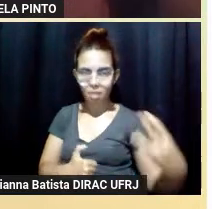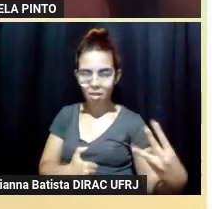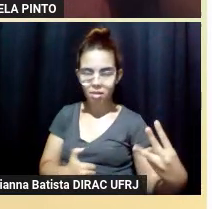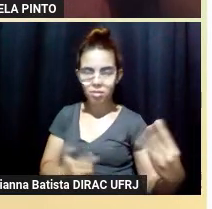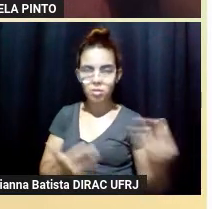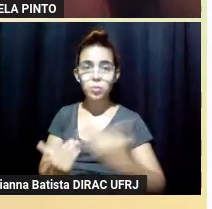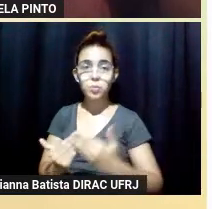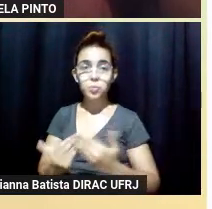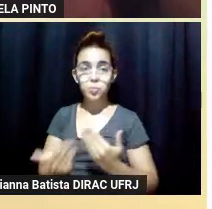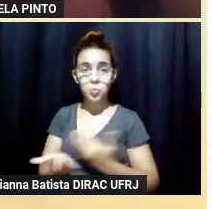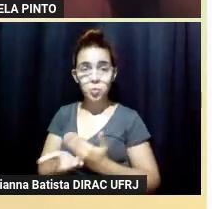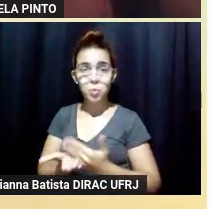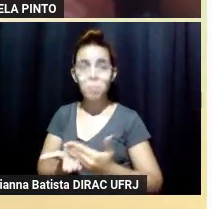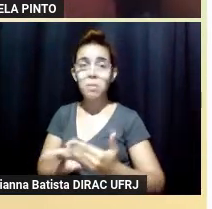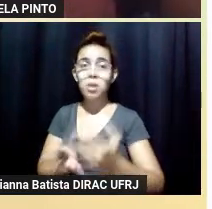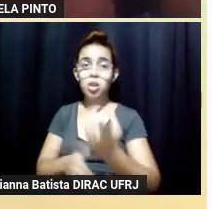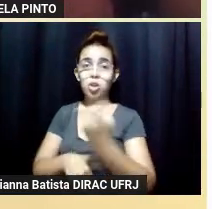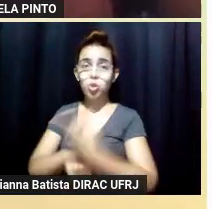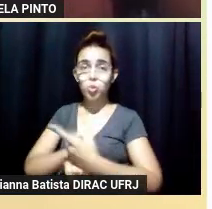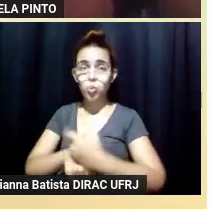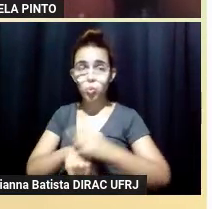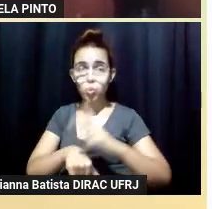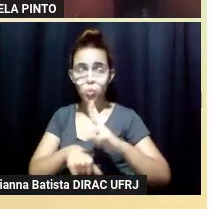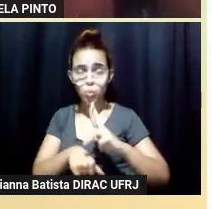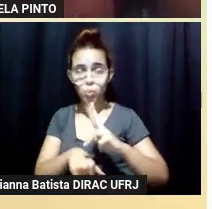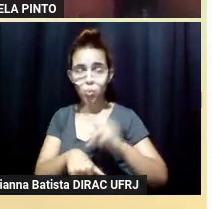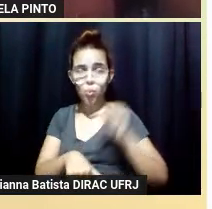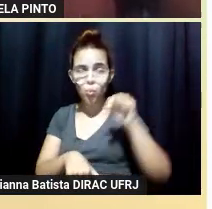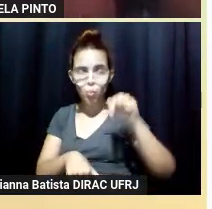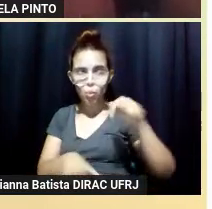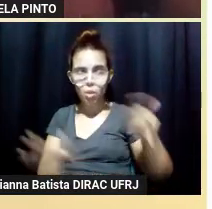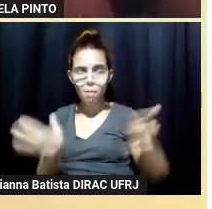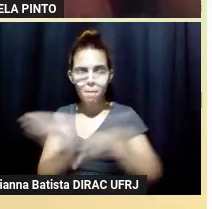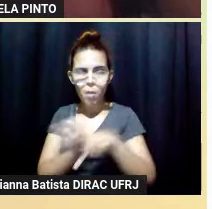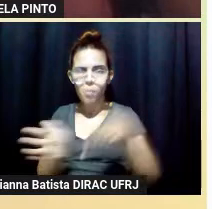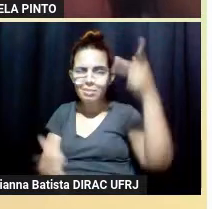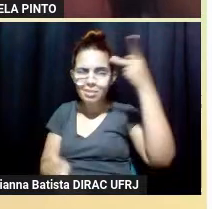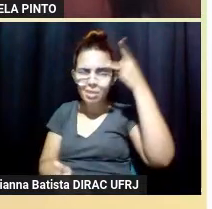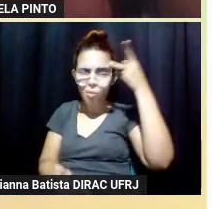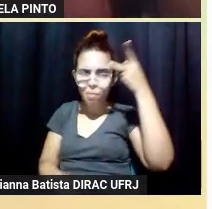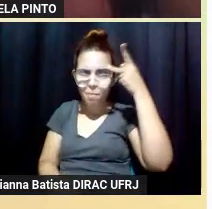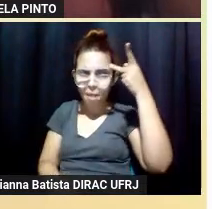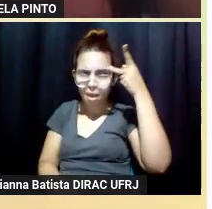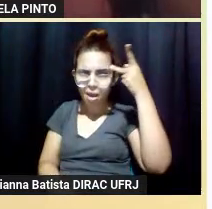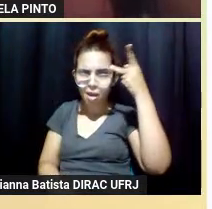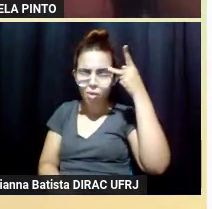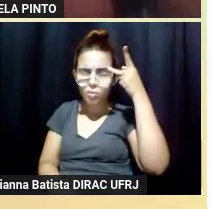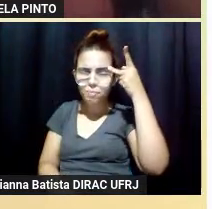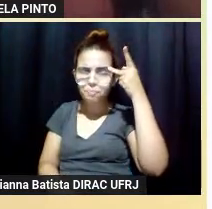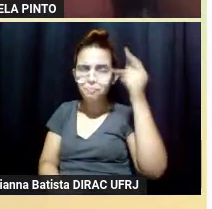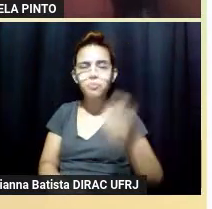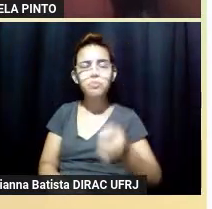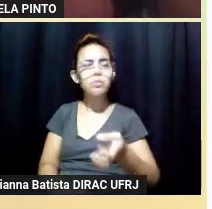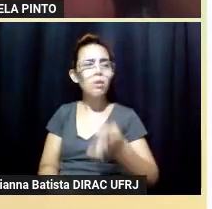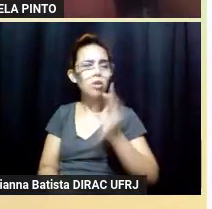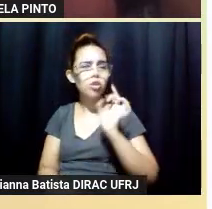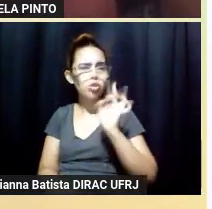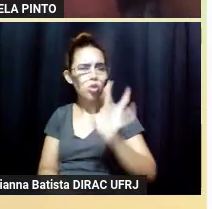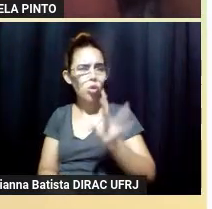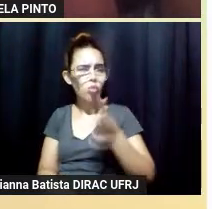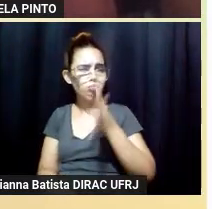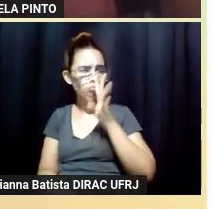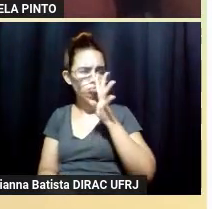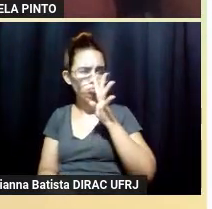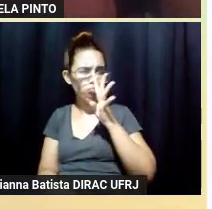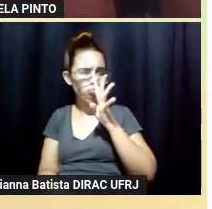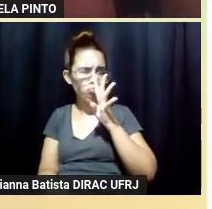doutorado em São Paulo, comecei como ouvinte, fiz a seleção, no finalzinho de 2013, 2014,